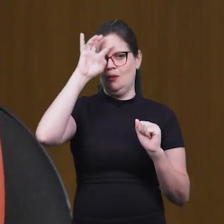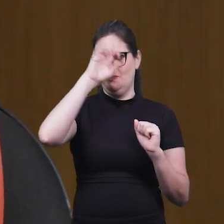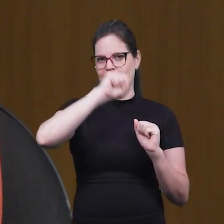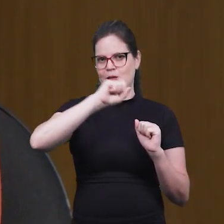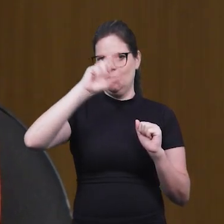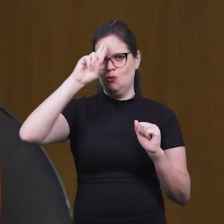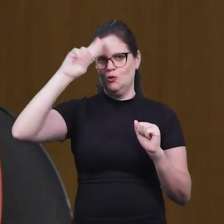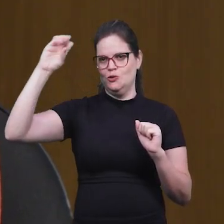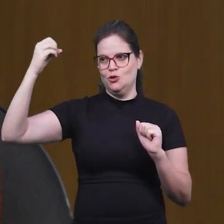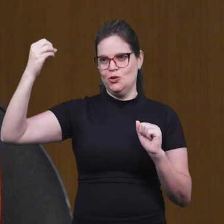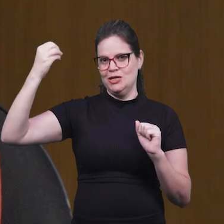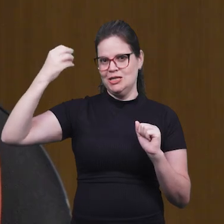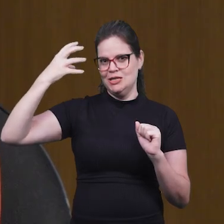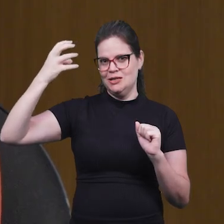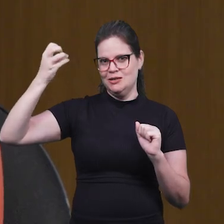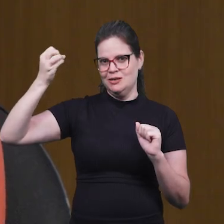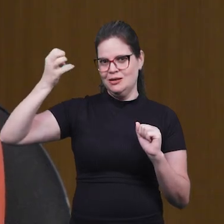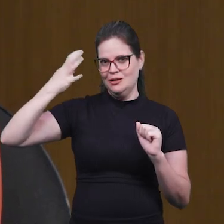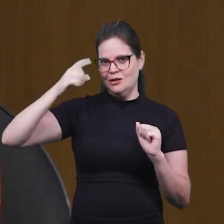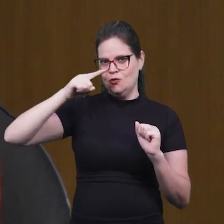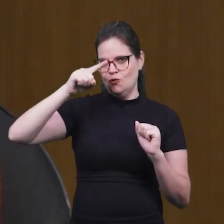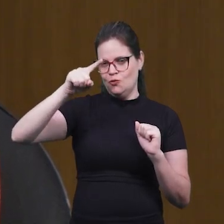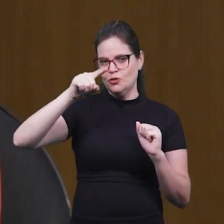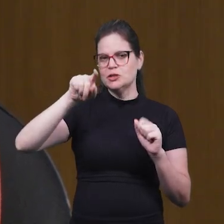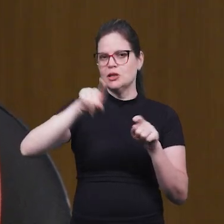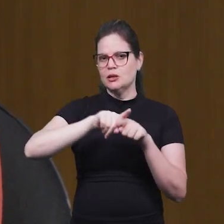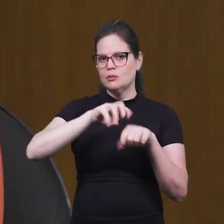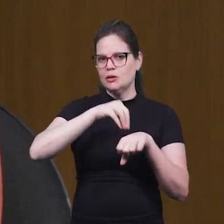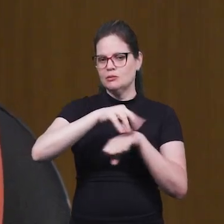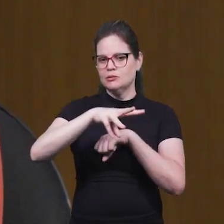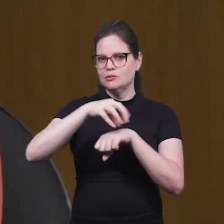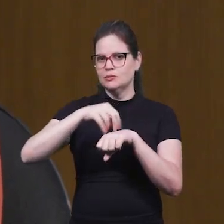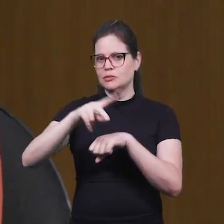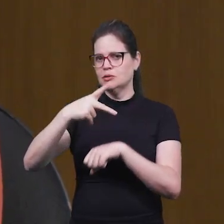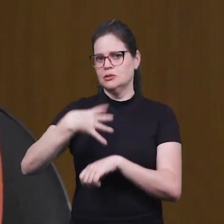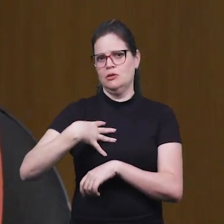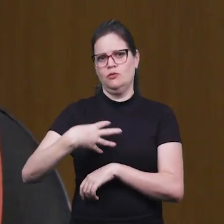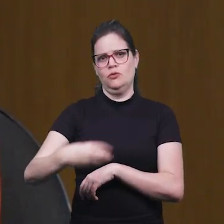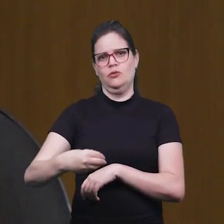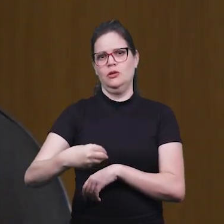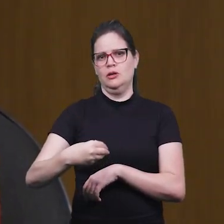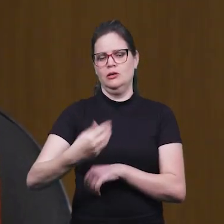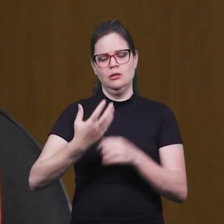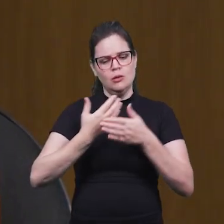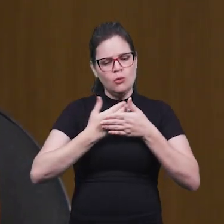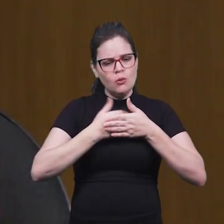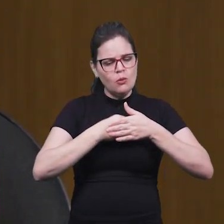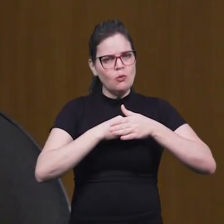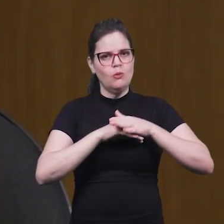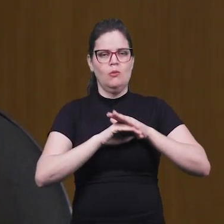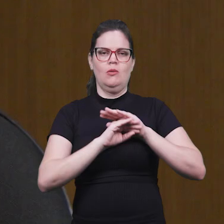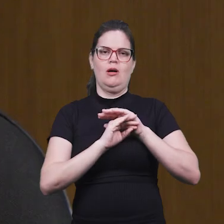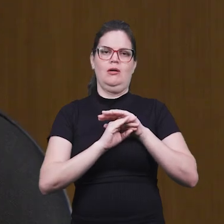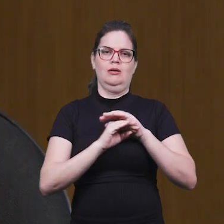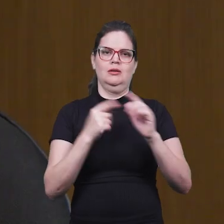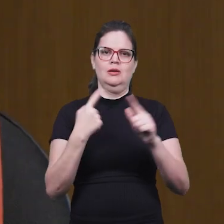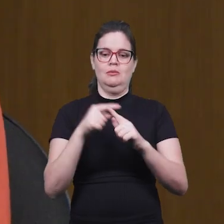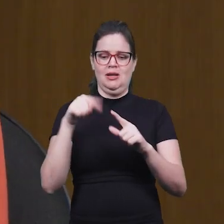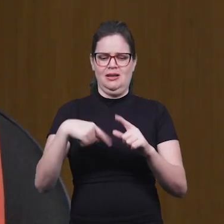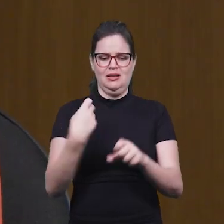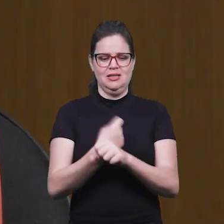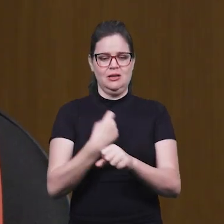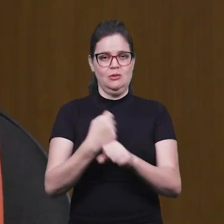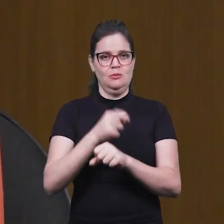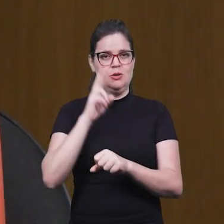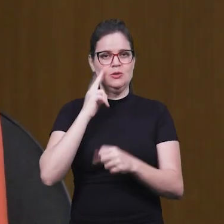guardar a herança do Senhor. Essa obra é uma herança extraordinária. E faça o